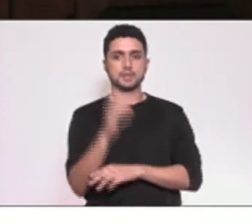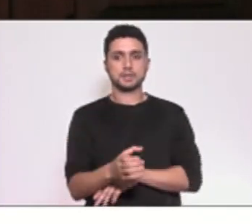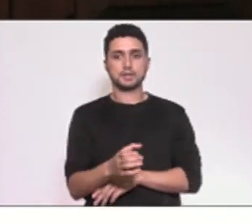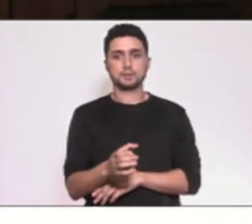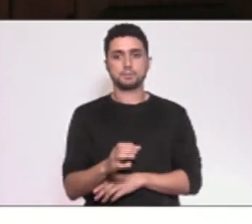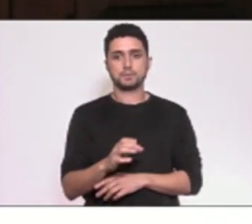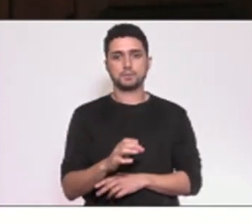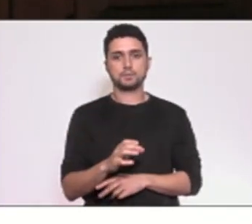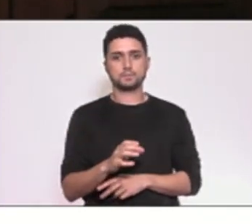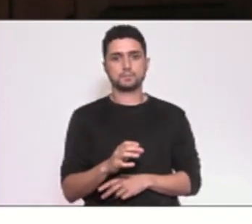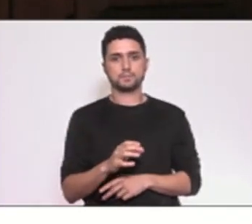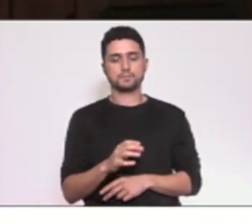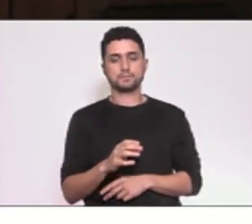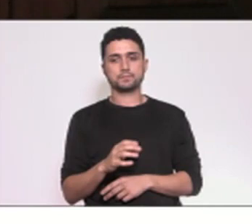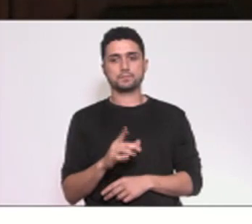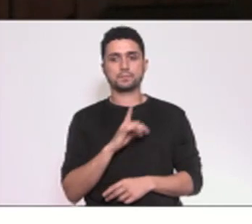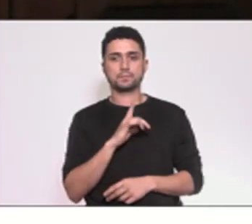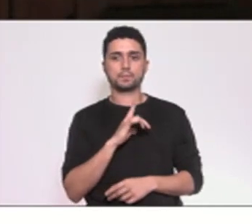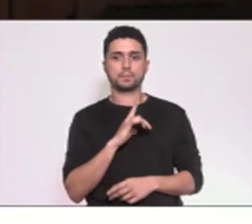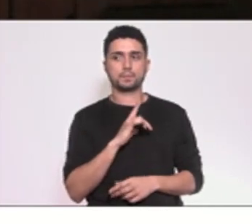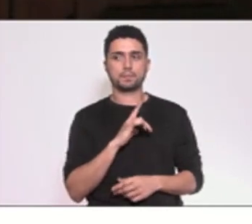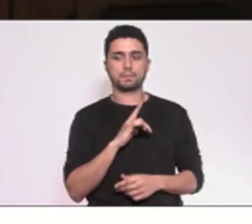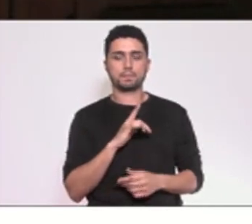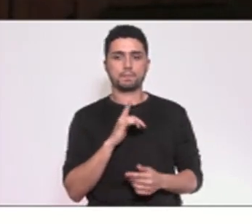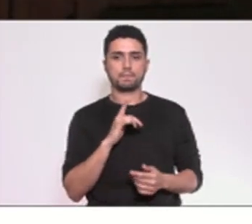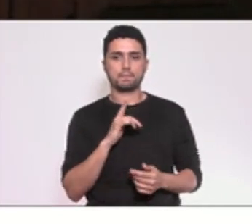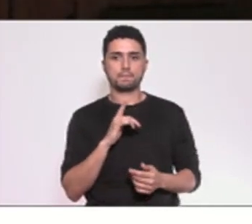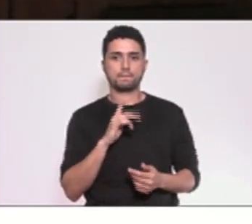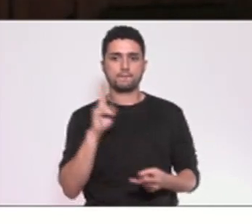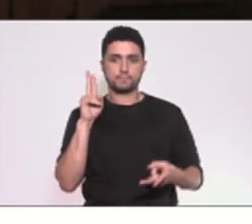que poderam evitar o se omitiram.